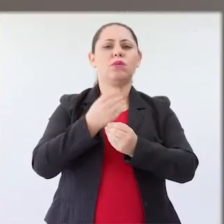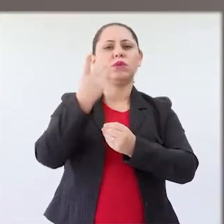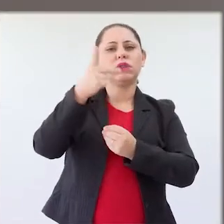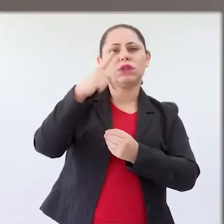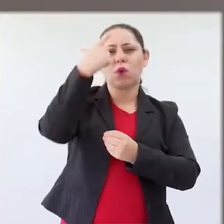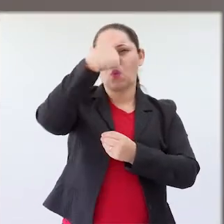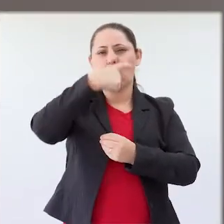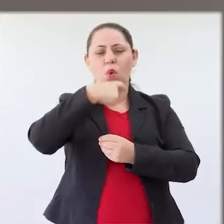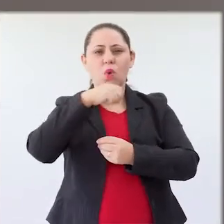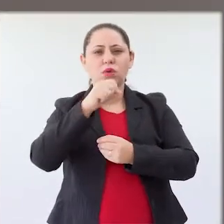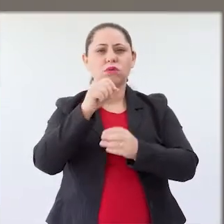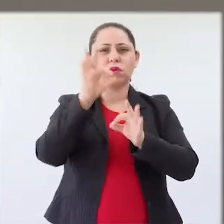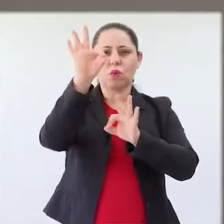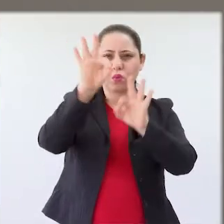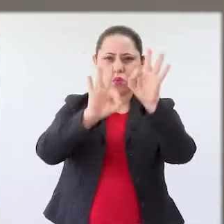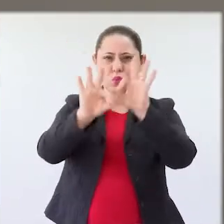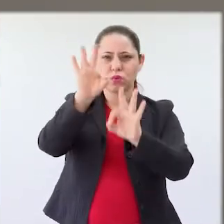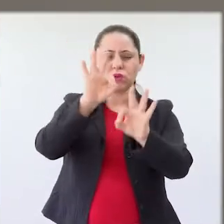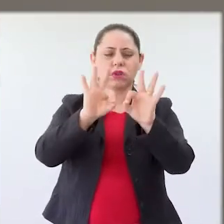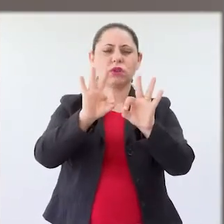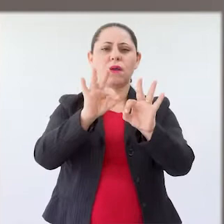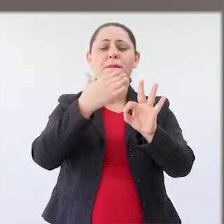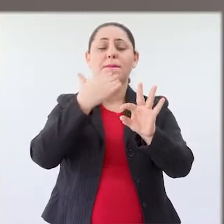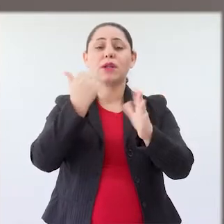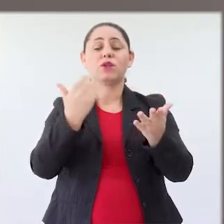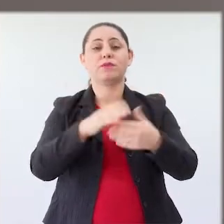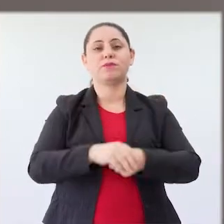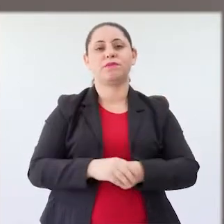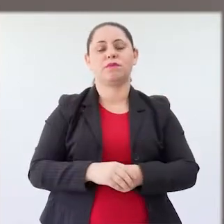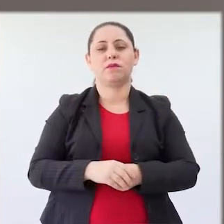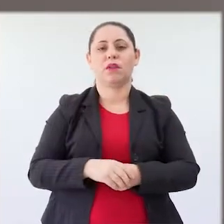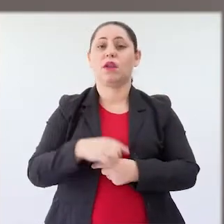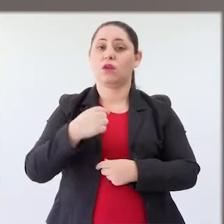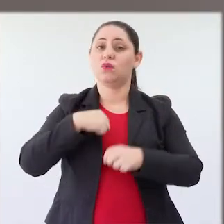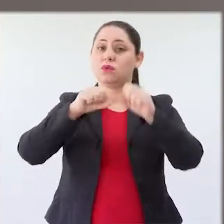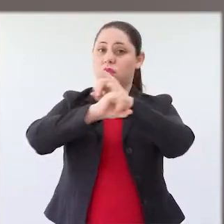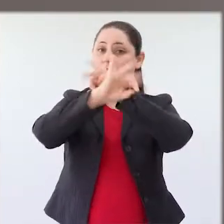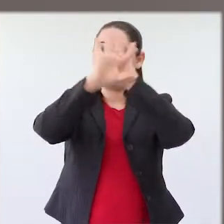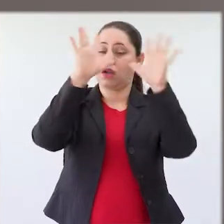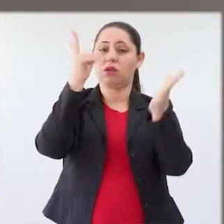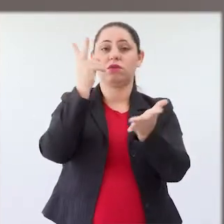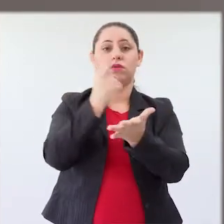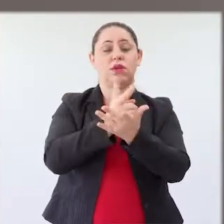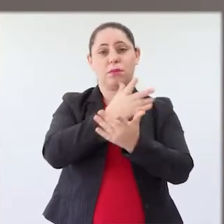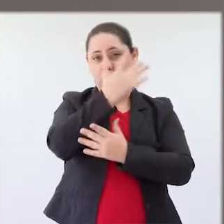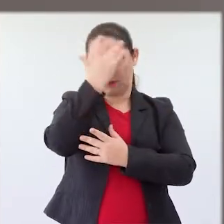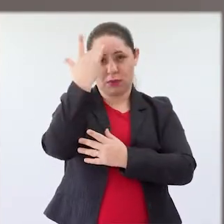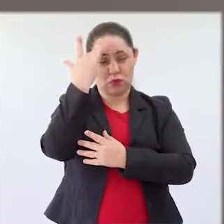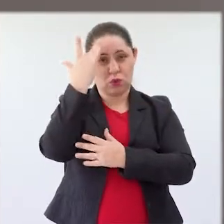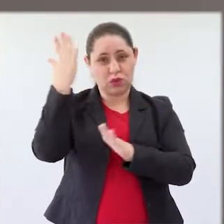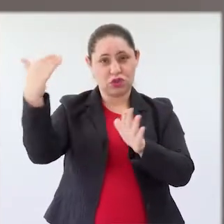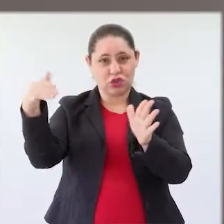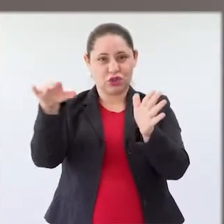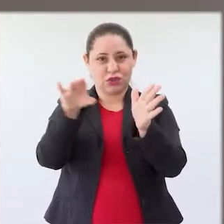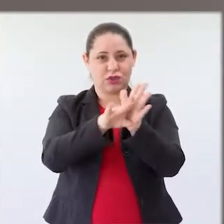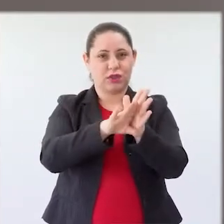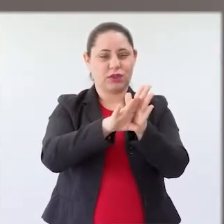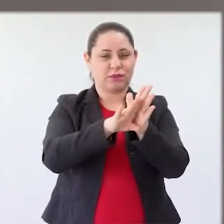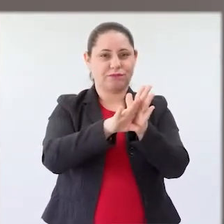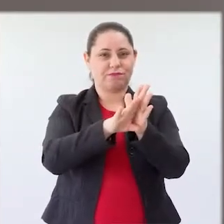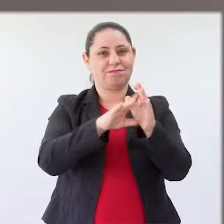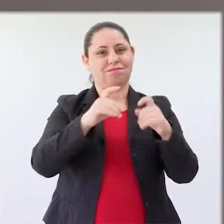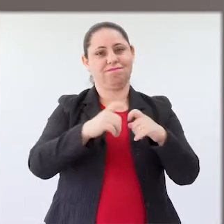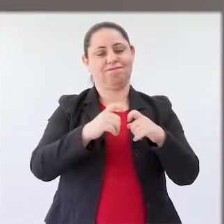assim, se a gente colocar isso vai ficar melhor. Como que é? Eu gosto de deixar bem claro para os pacientes, por exemplo, quando elas chegam no